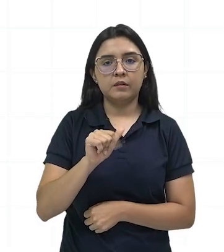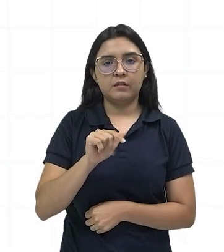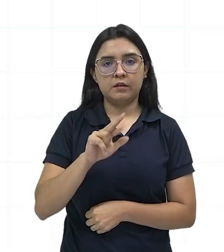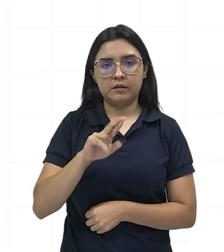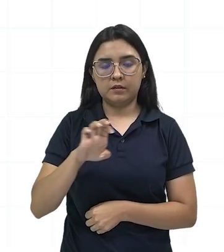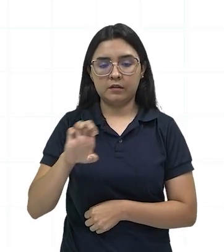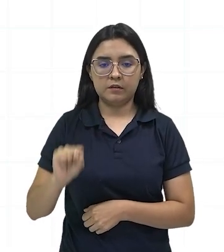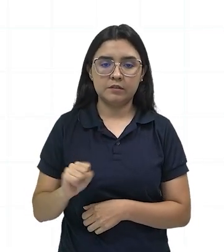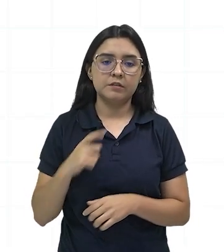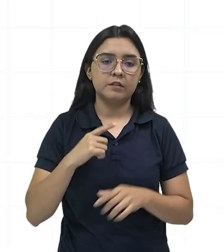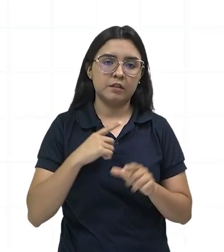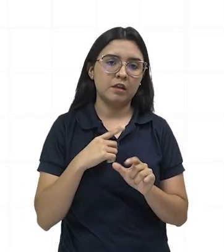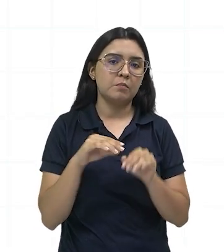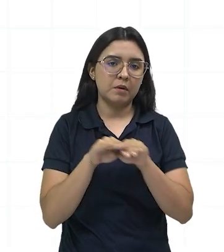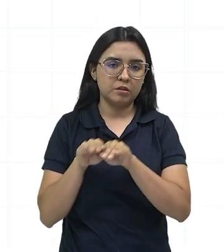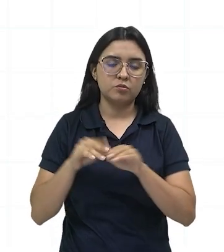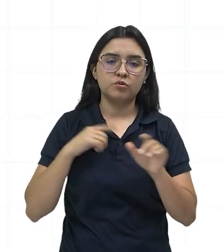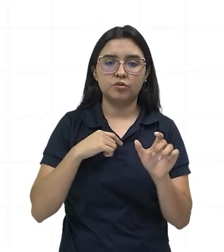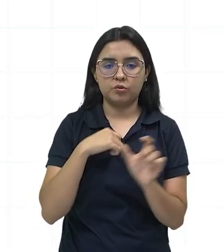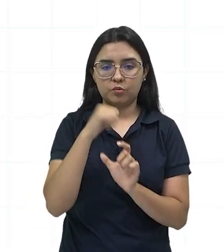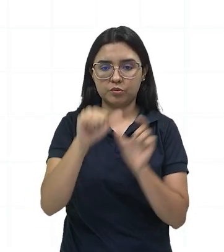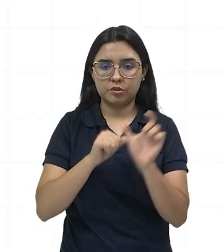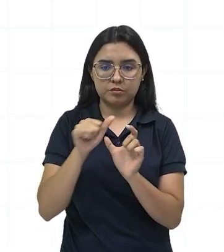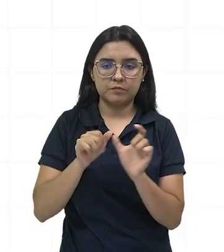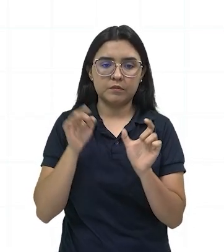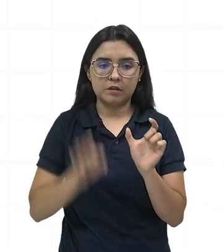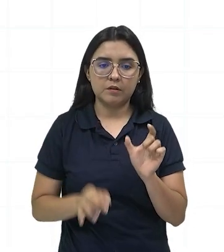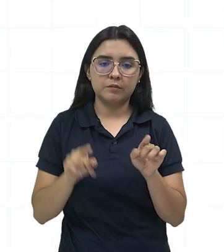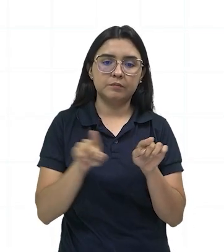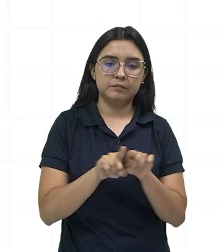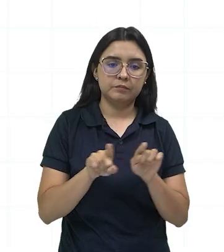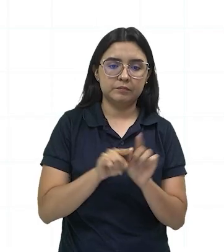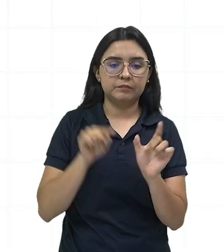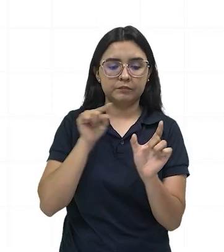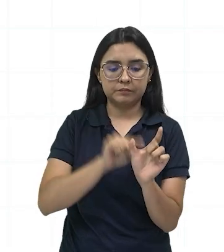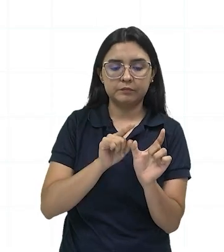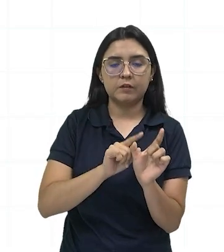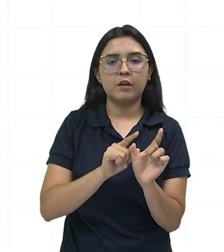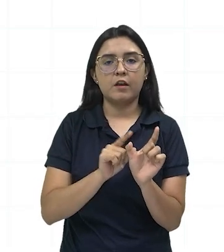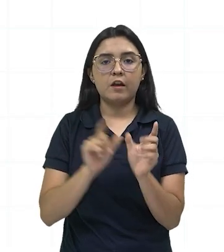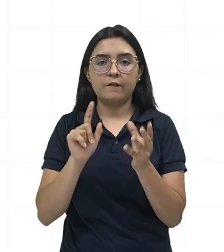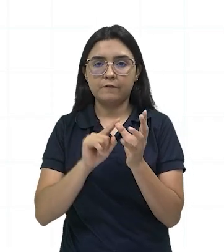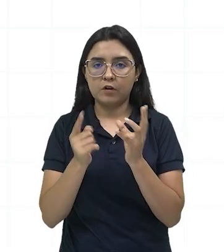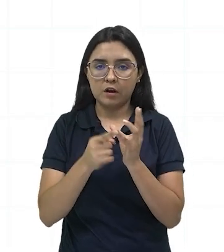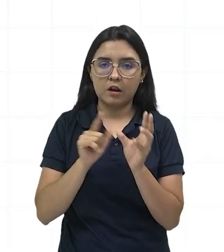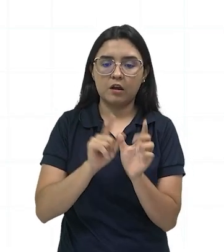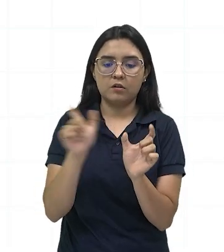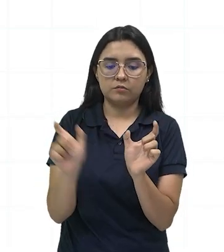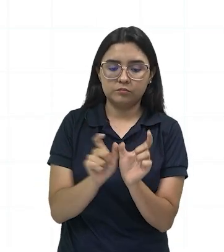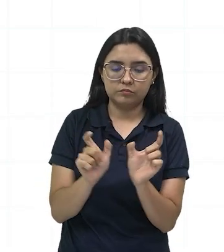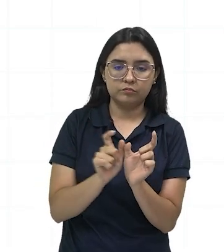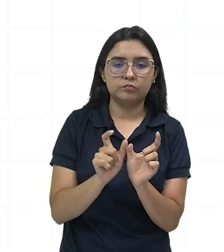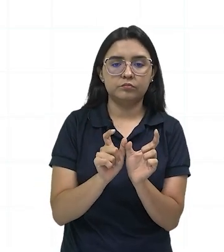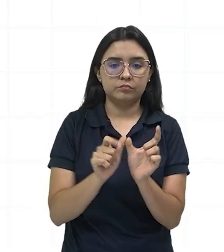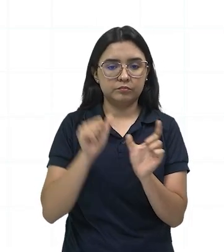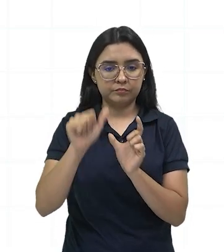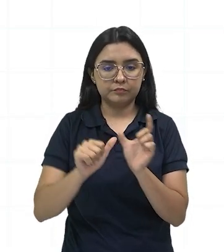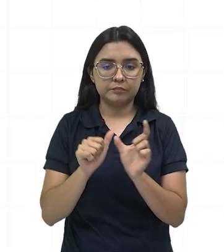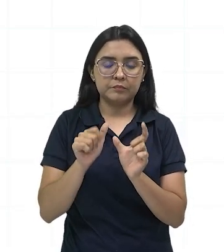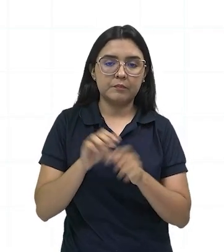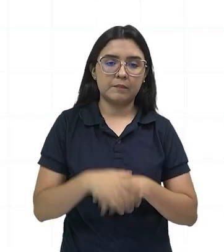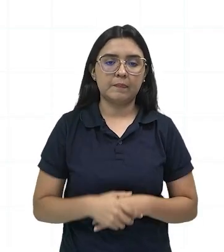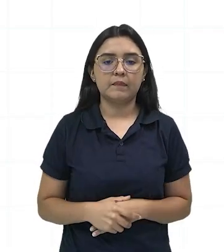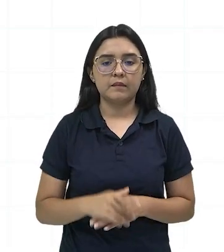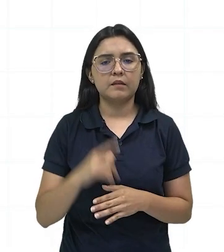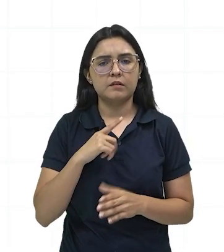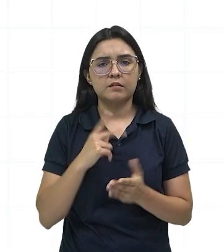de conjugação pré-definidos, ou seja, radical, vogal temática, desinência. A gente sempre